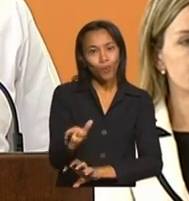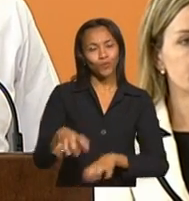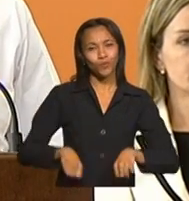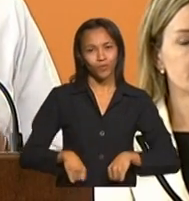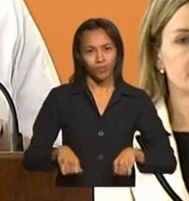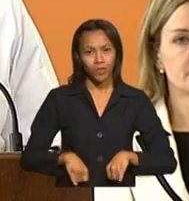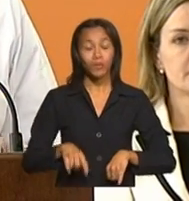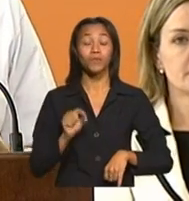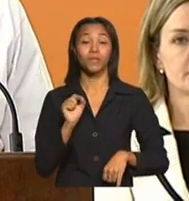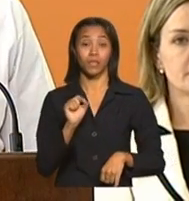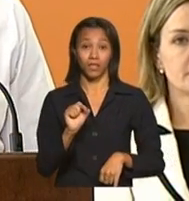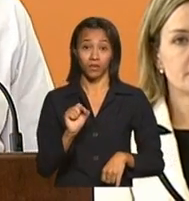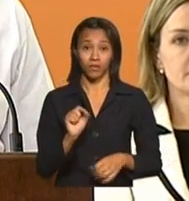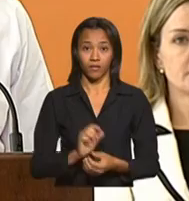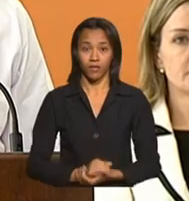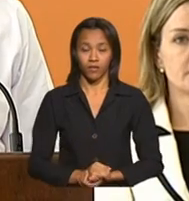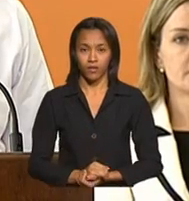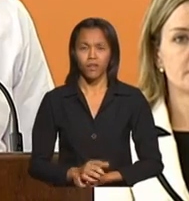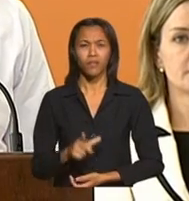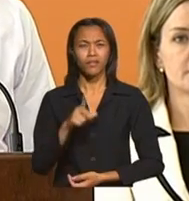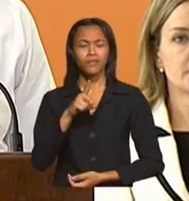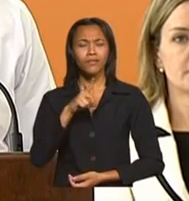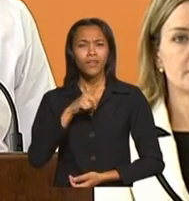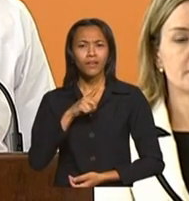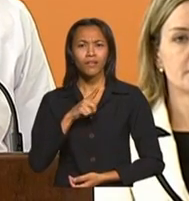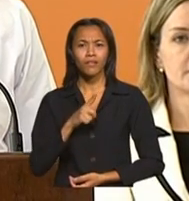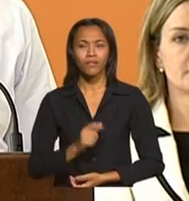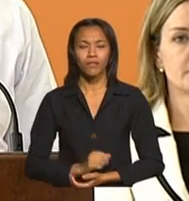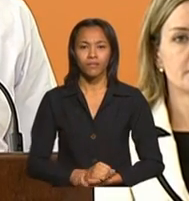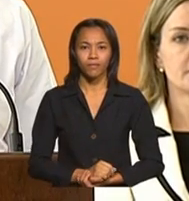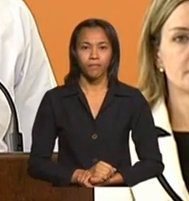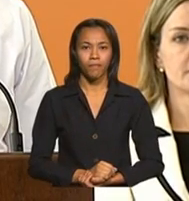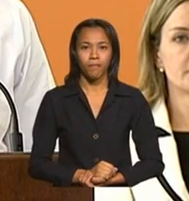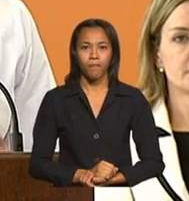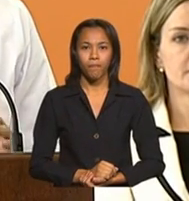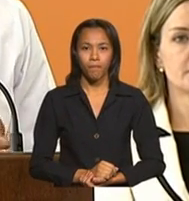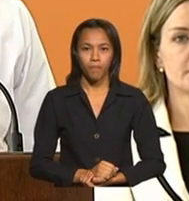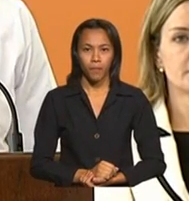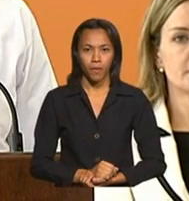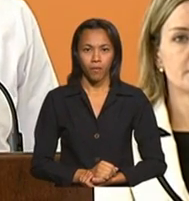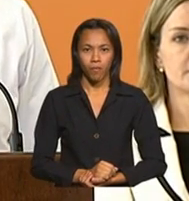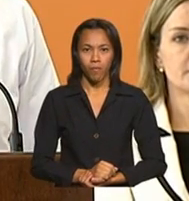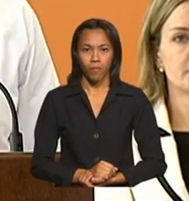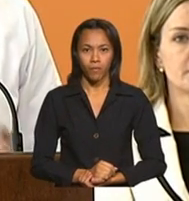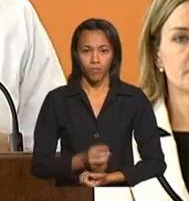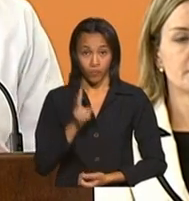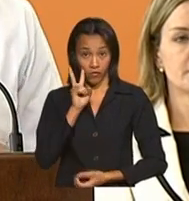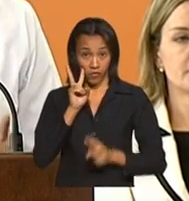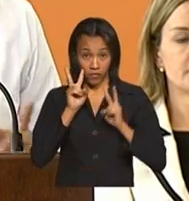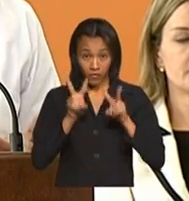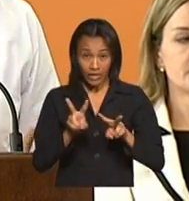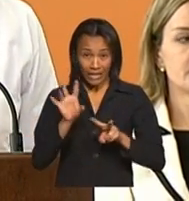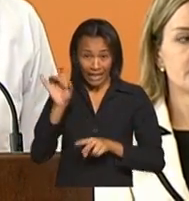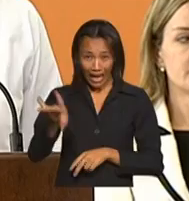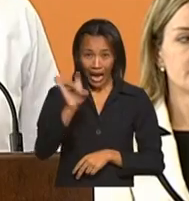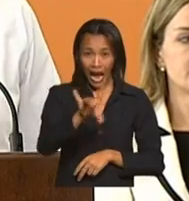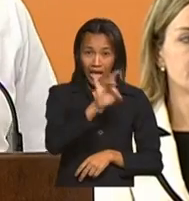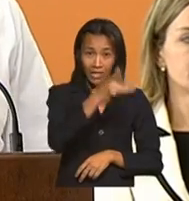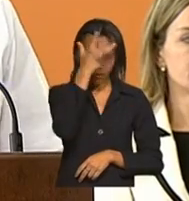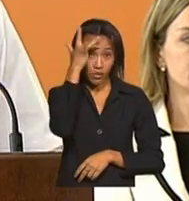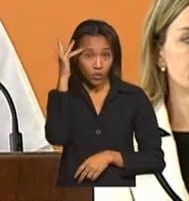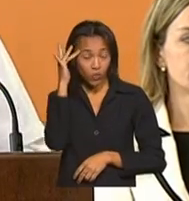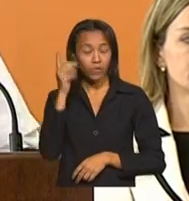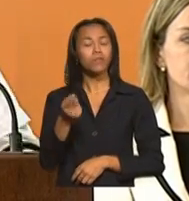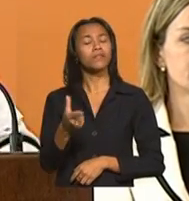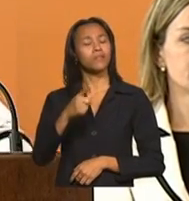que tem como base a visão que cada um de nós